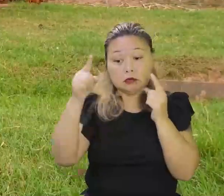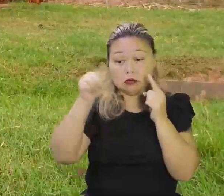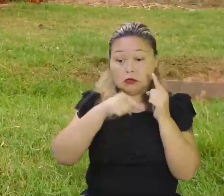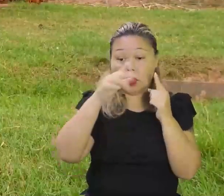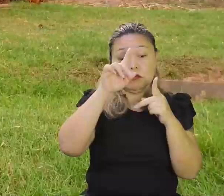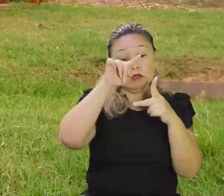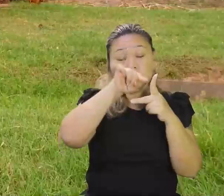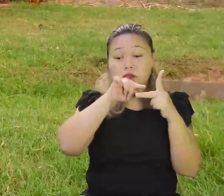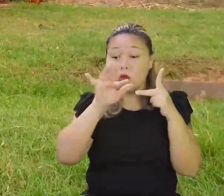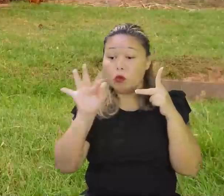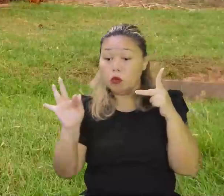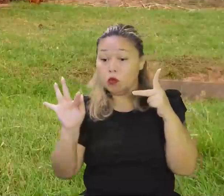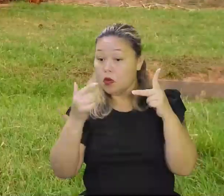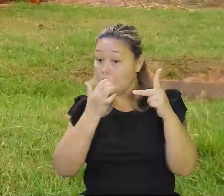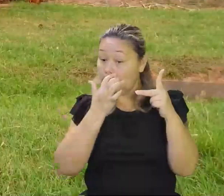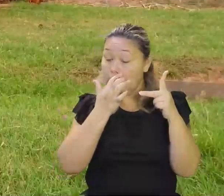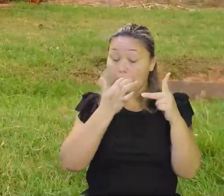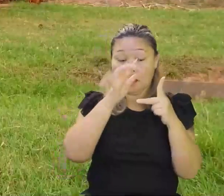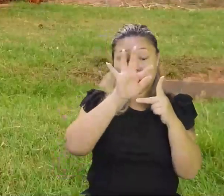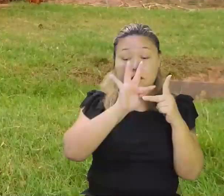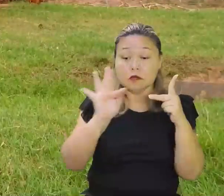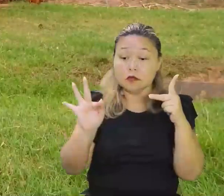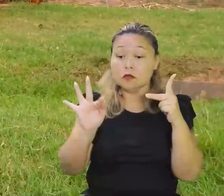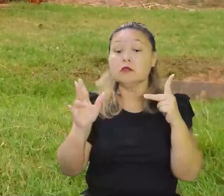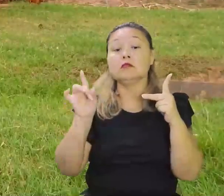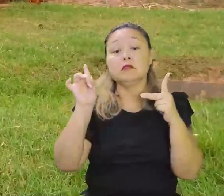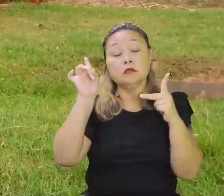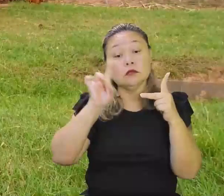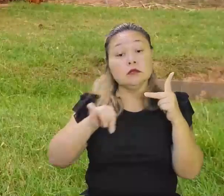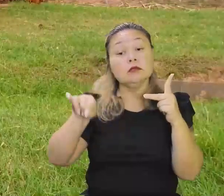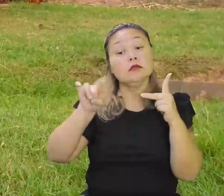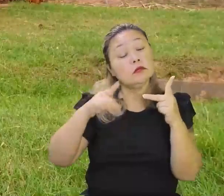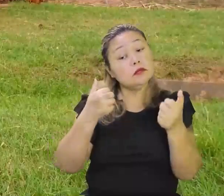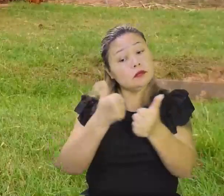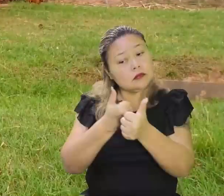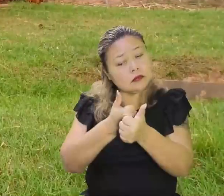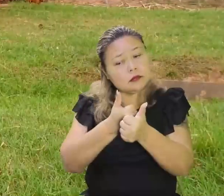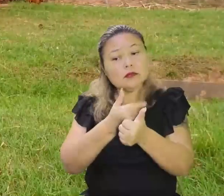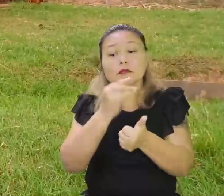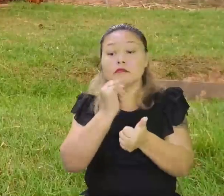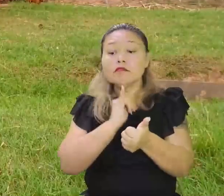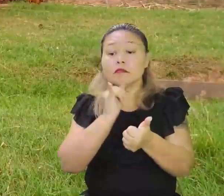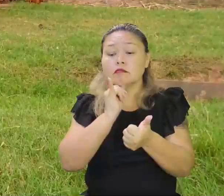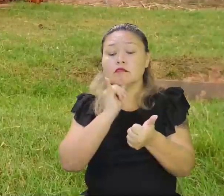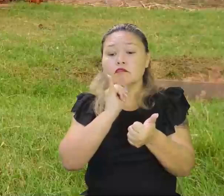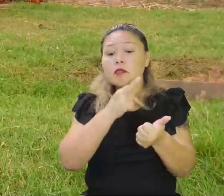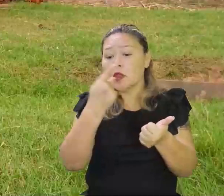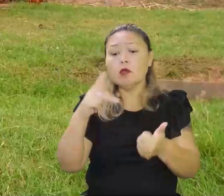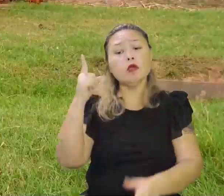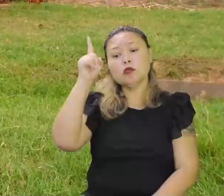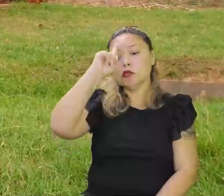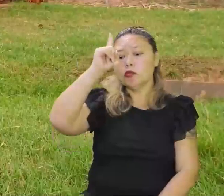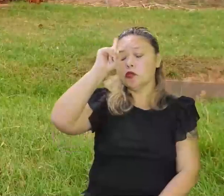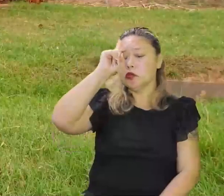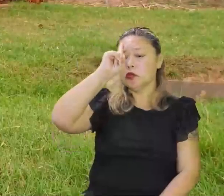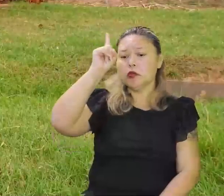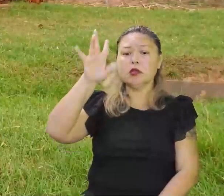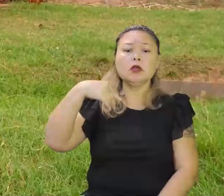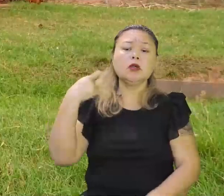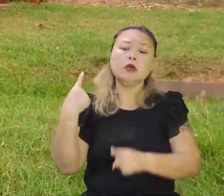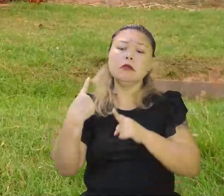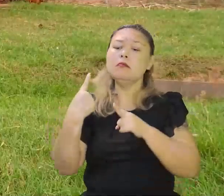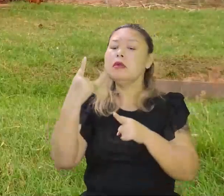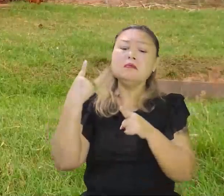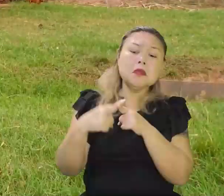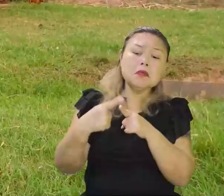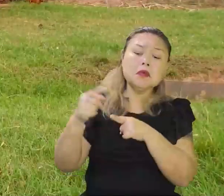Quando formos aplicar função ou regra de 3, nós vamos tentar puxar exemplos para o nosso dia a dia. Mas por quê, professor?